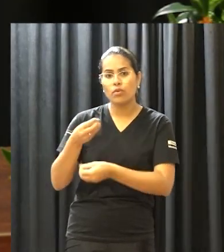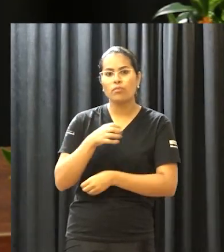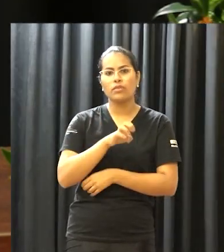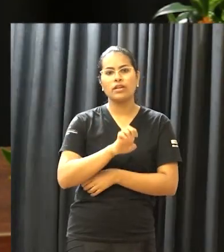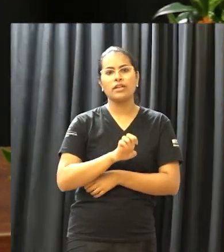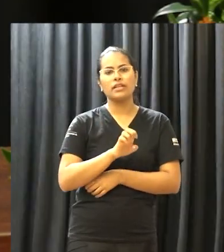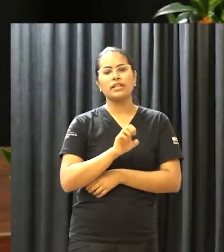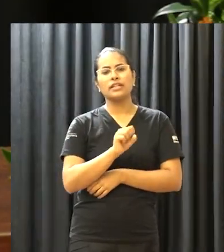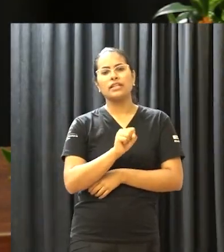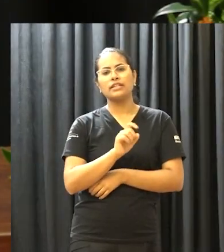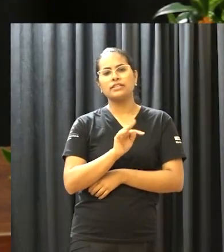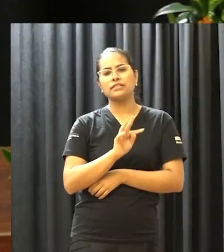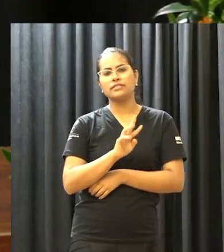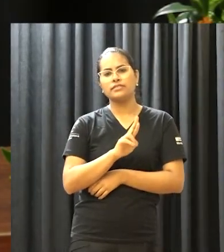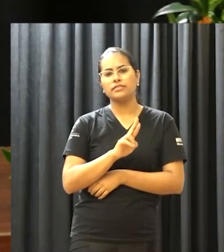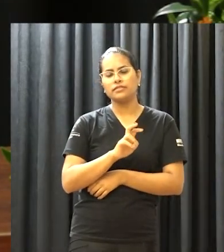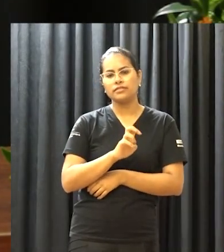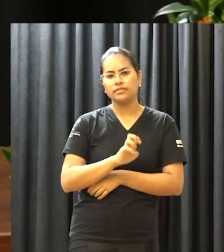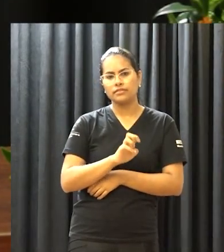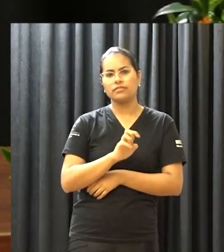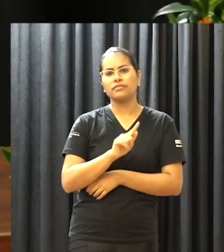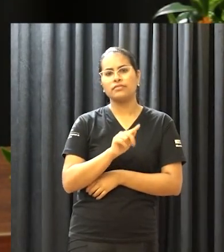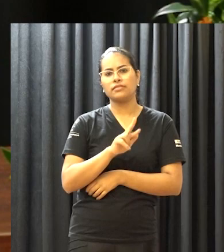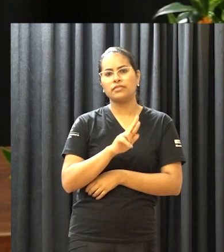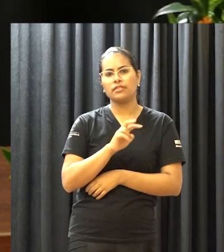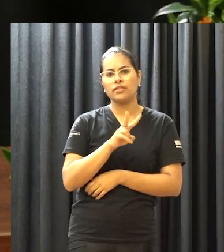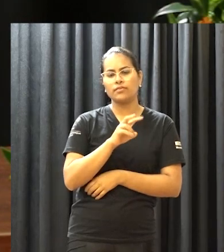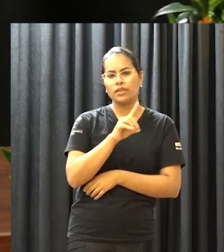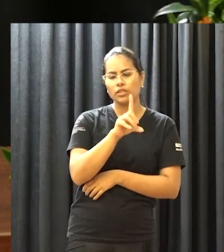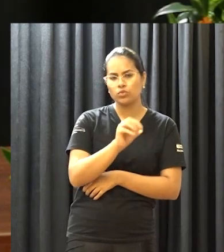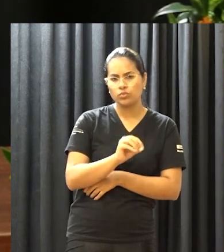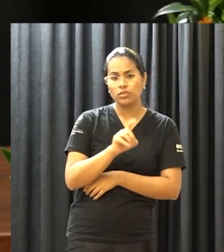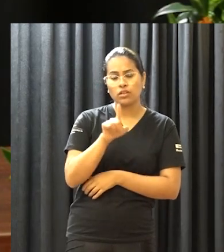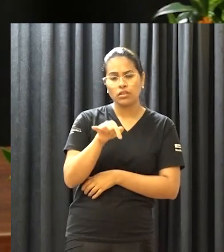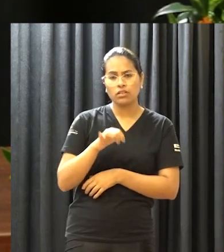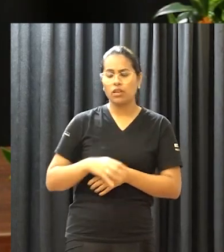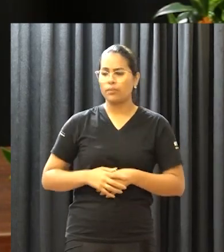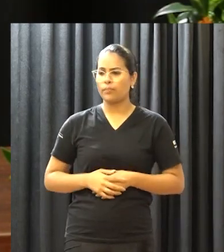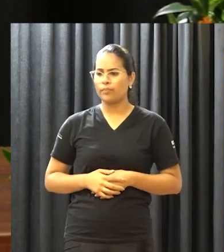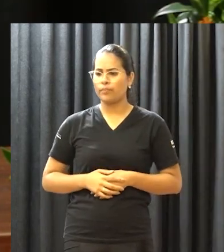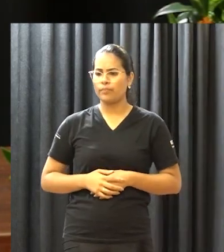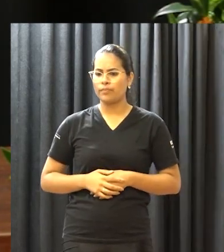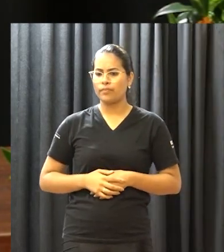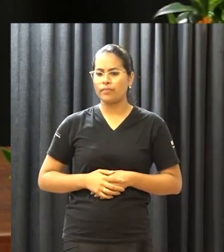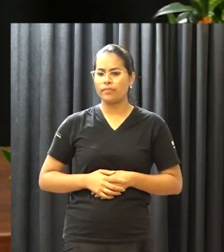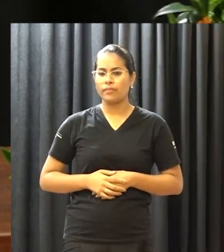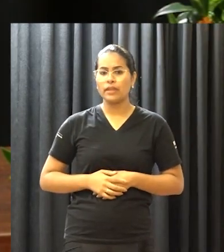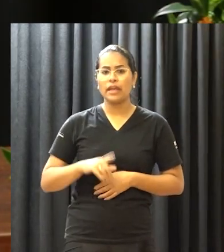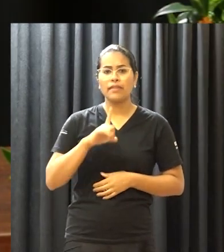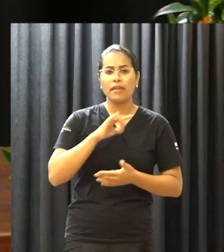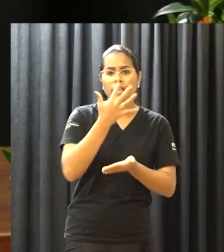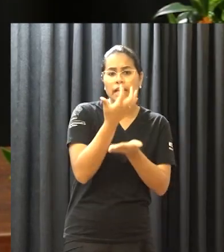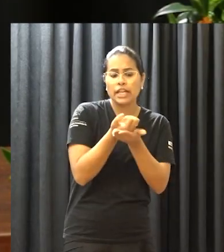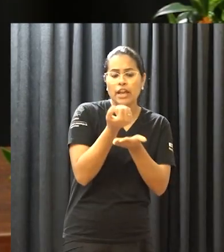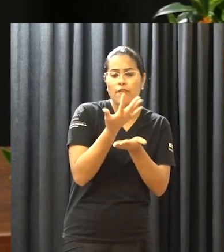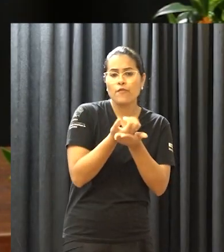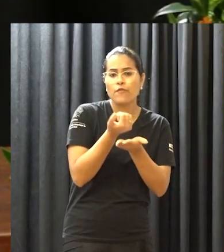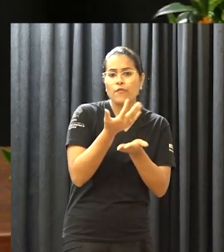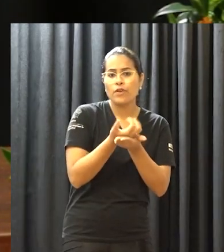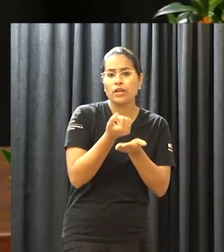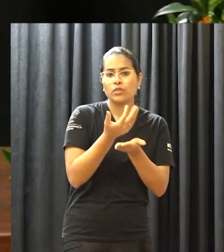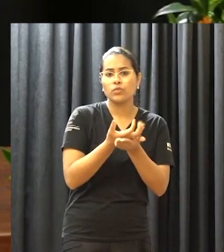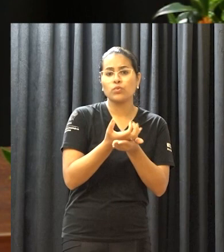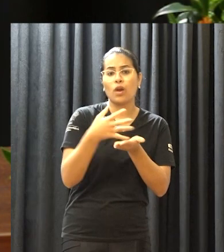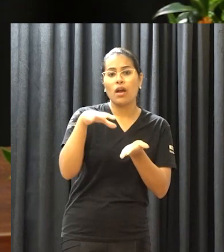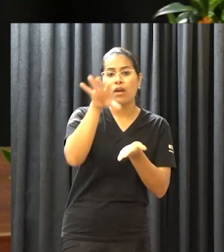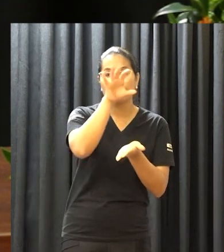o escrever gravar? É uma ferramenta de escrita em áudio, criada pelas mulheres com deficiência visual durante as oficinas do Perceber Sem